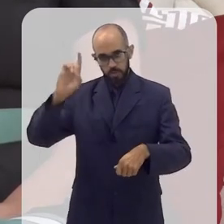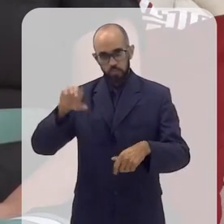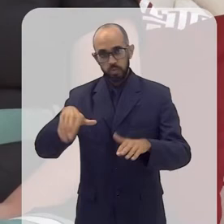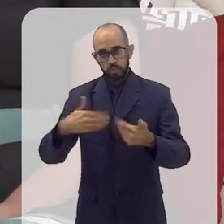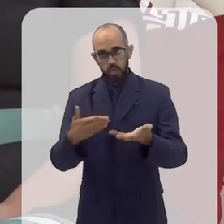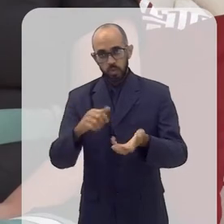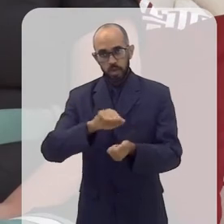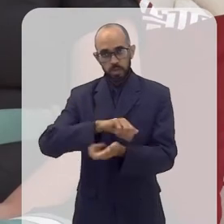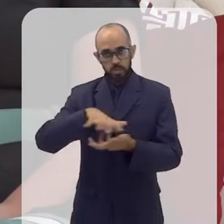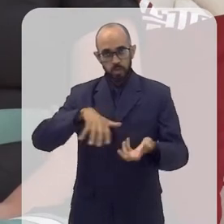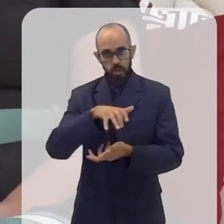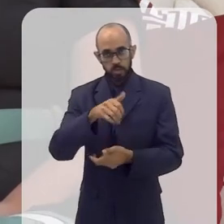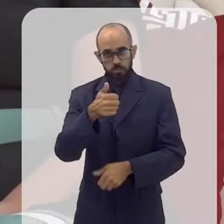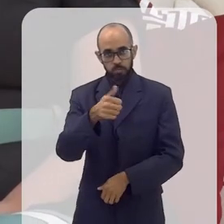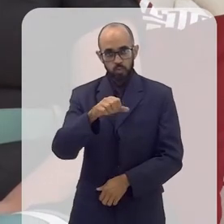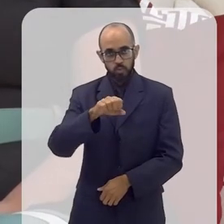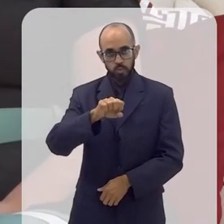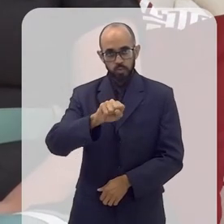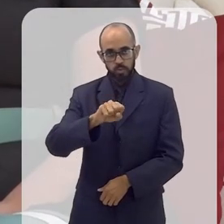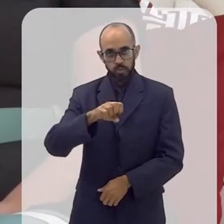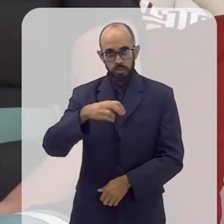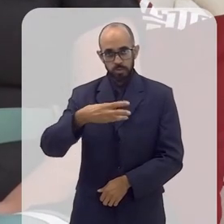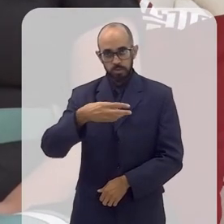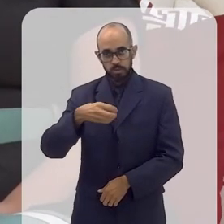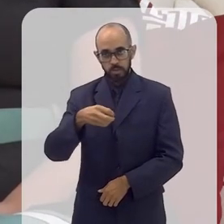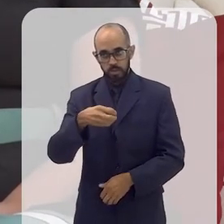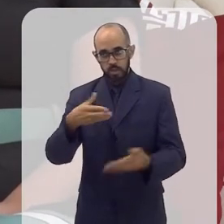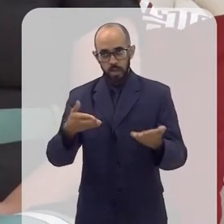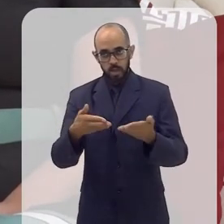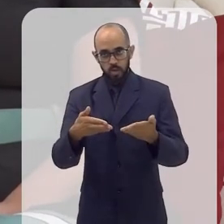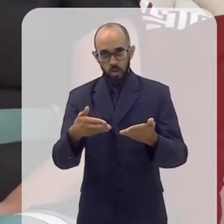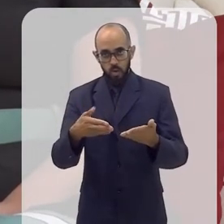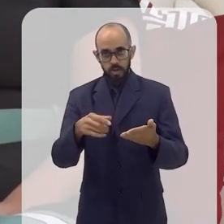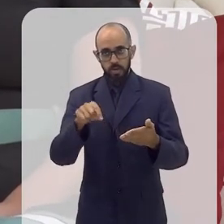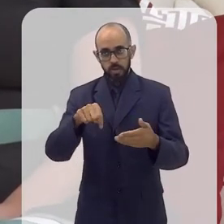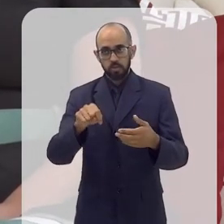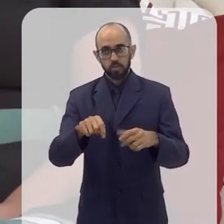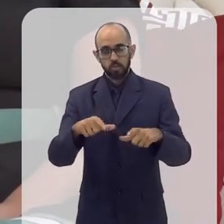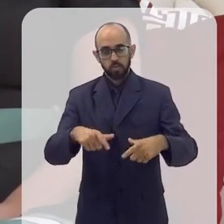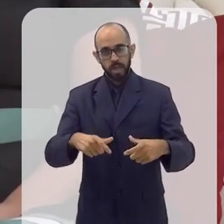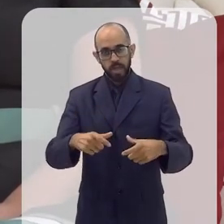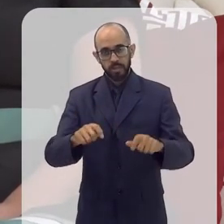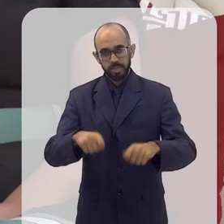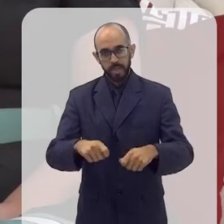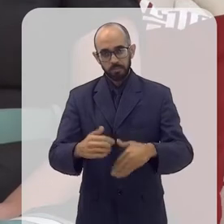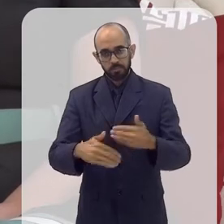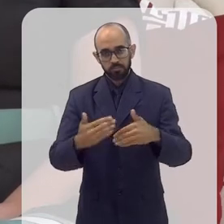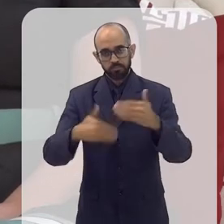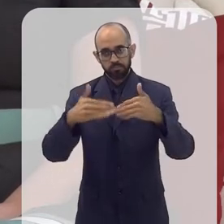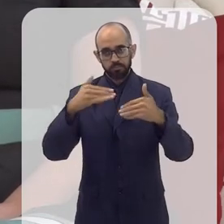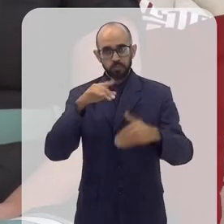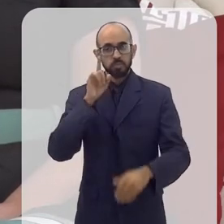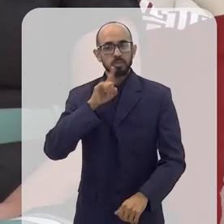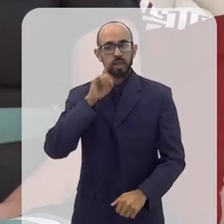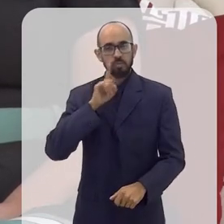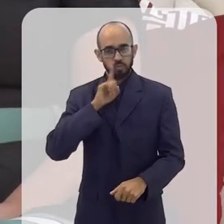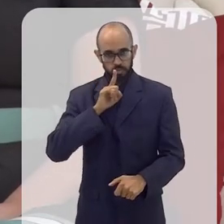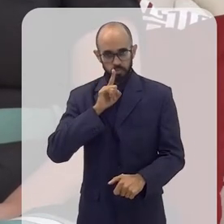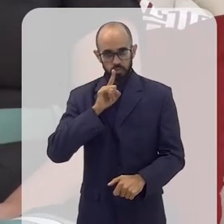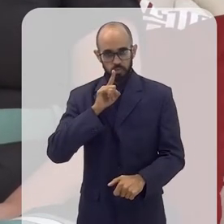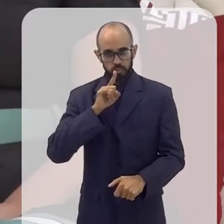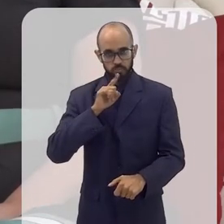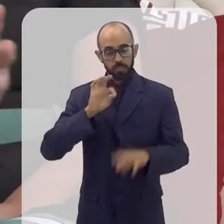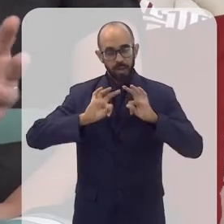à terra, em 1830, agora num país de onde ela pudesse florescer, os Estados Unidos da